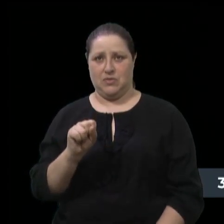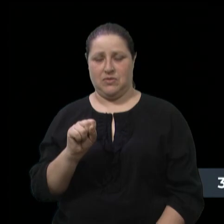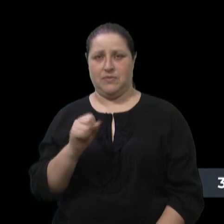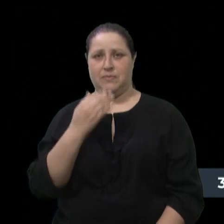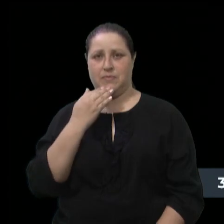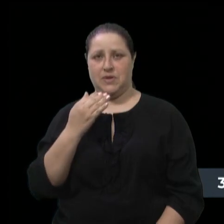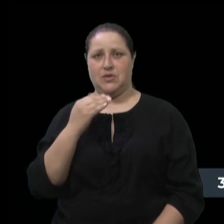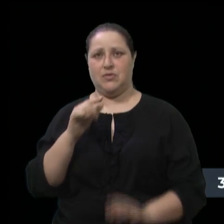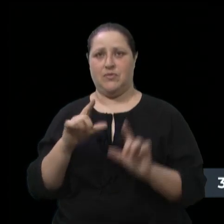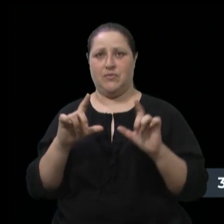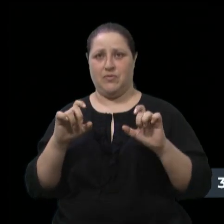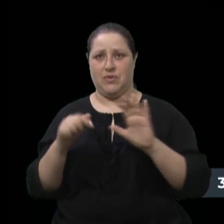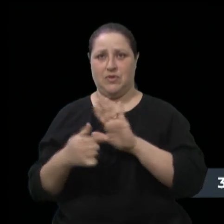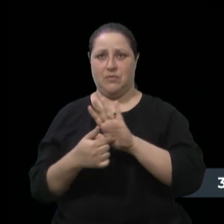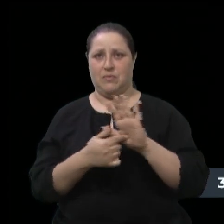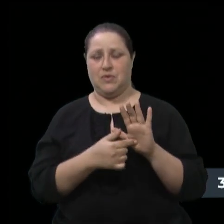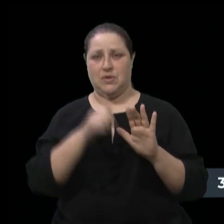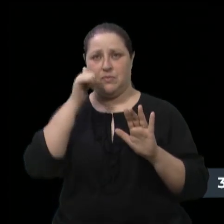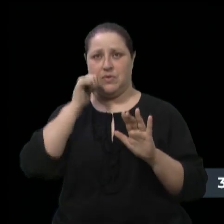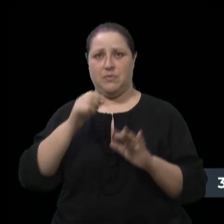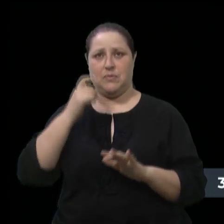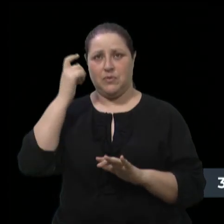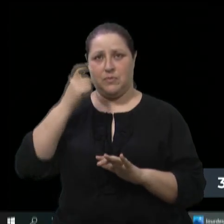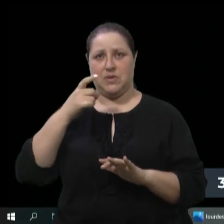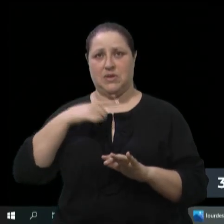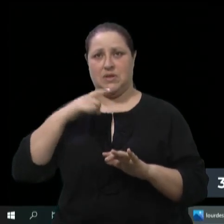as fotos, ela está muito preocupada com o